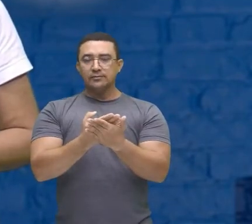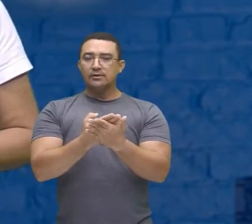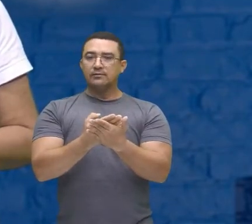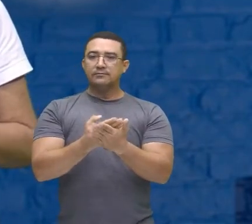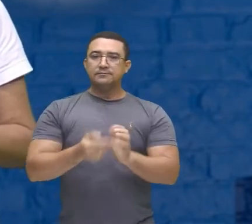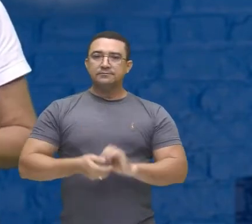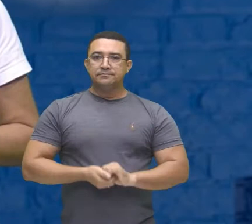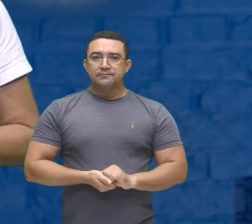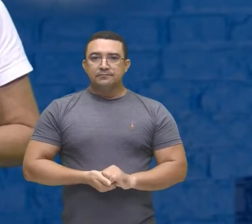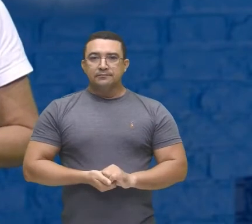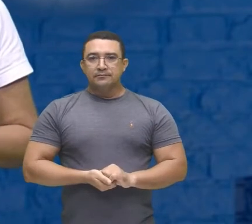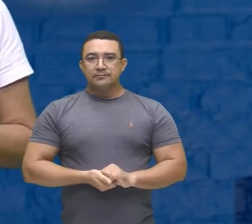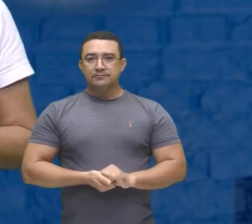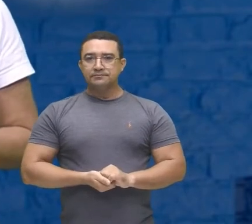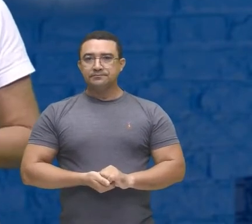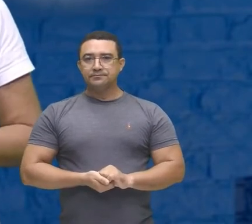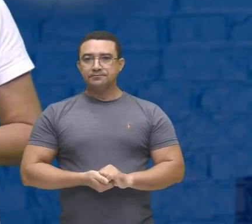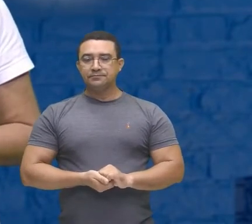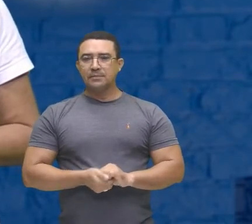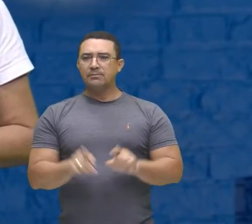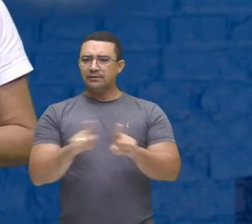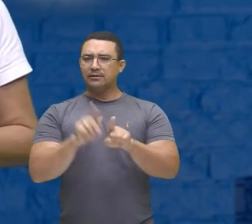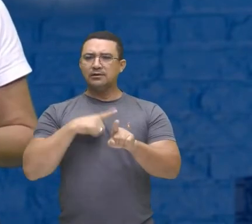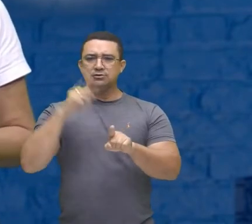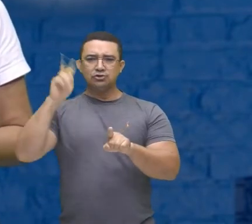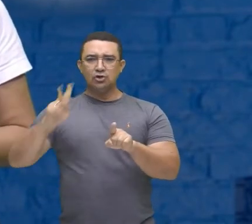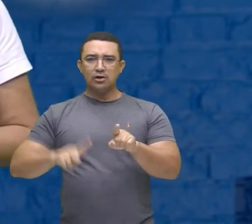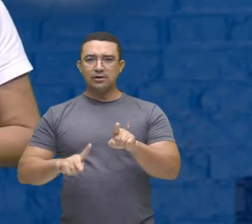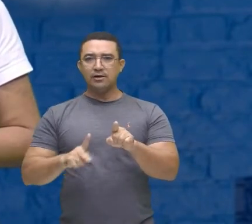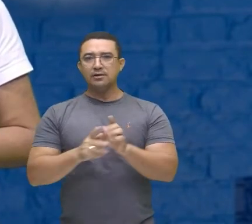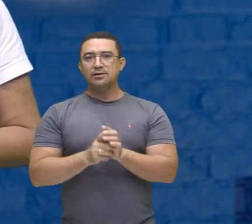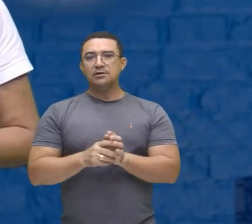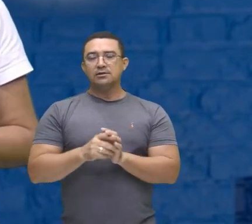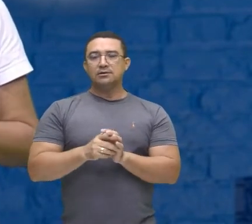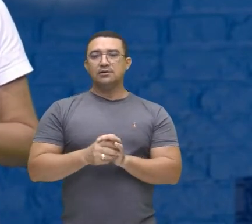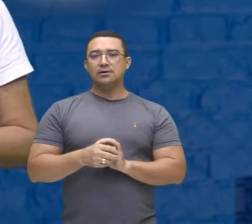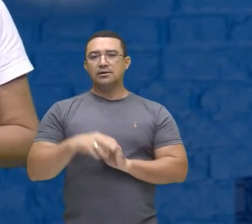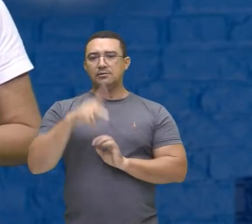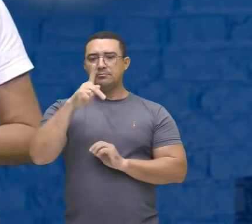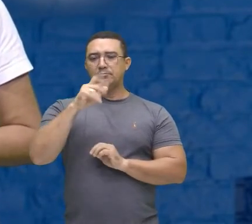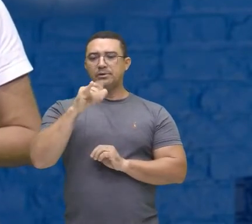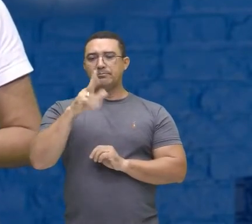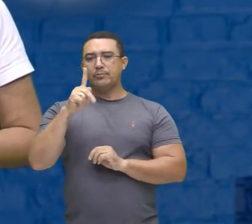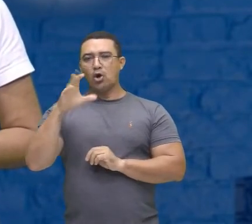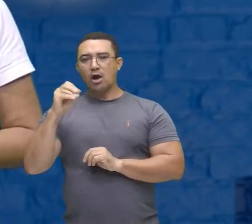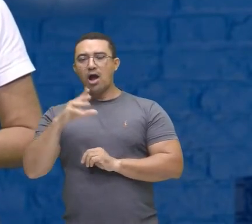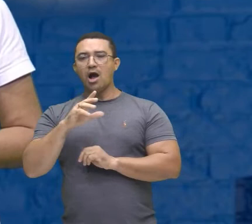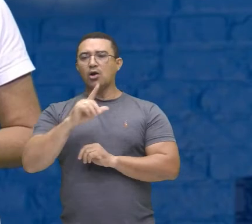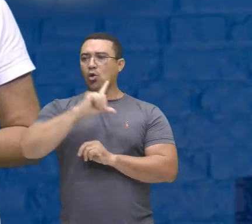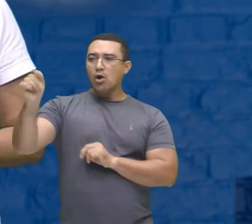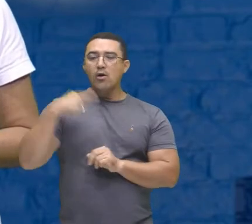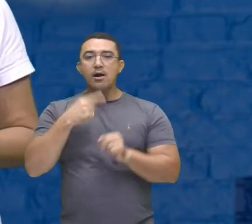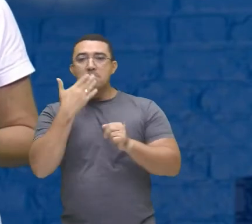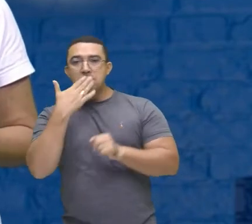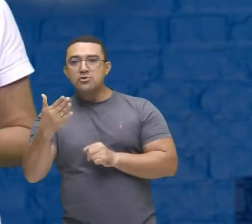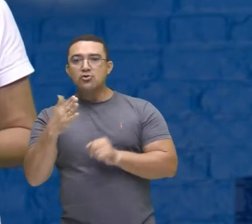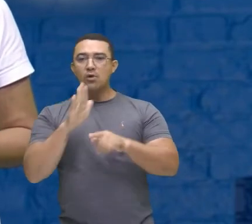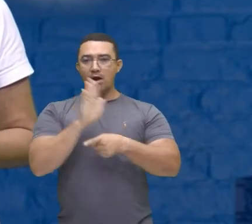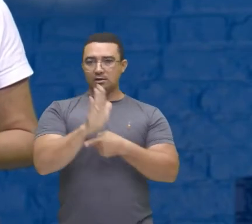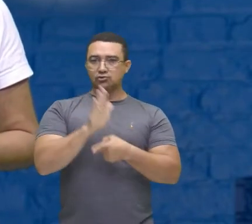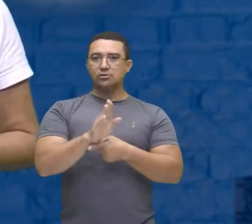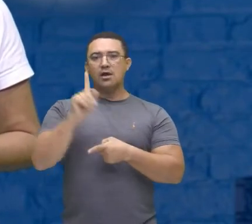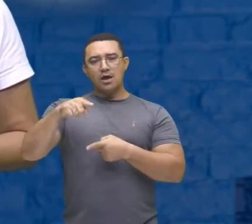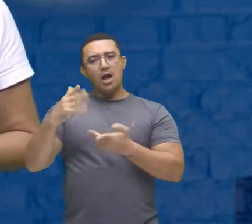Pipoca, né? Que a Ritoca escapou porque ela estava atenta quando o Pipoca ia atacar, e aí ela correu e gritou e pediu ajuda. Então, são